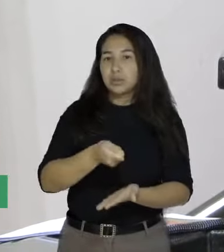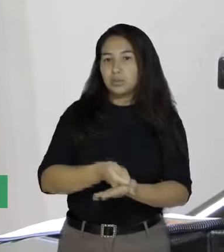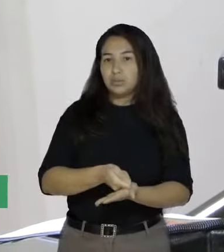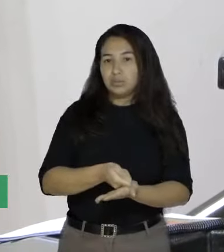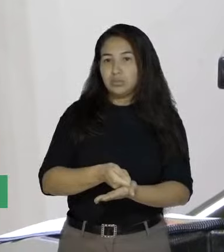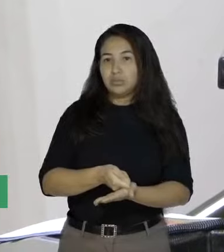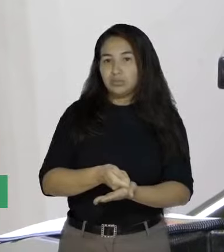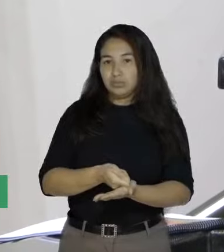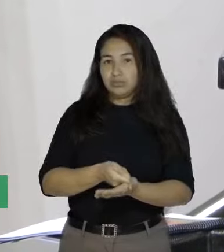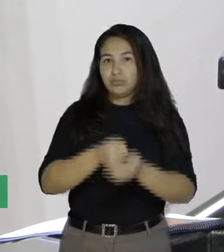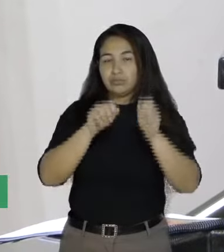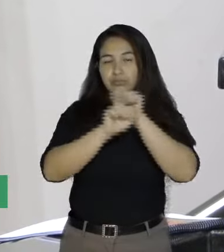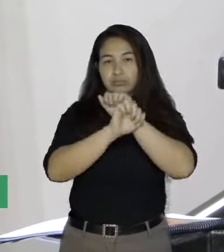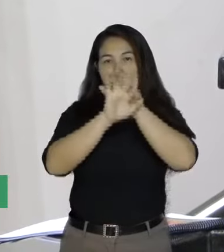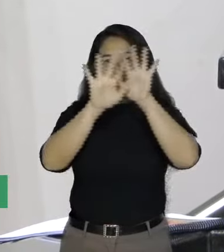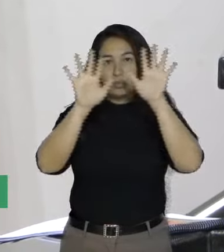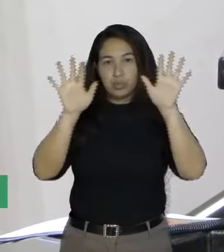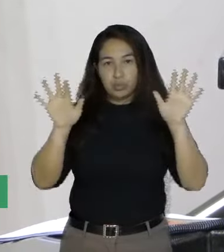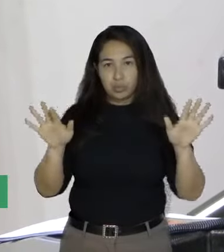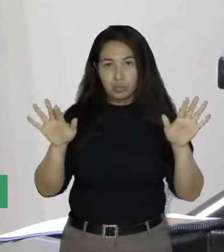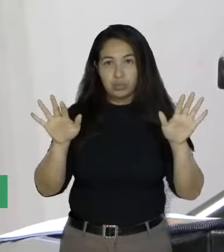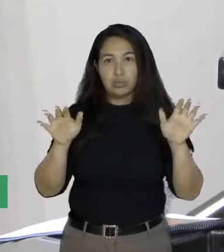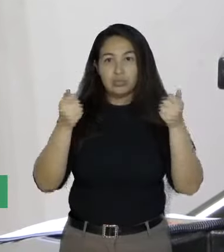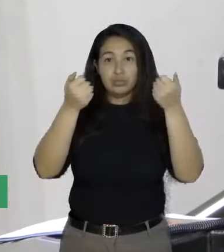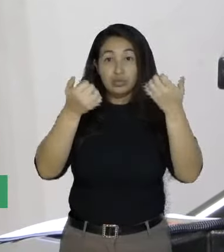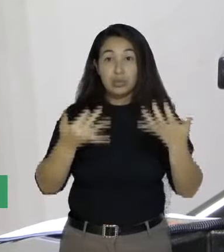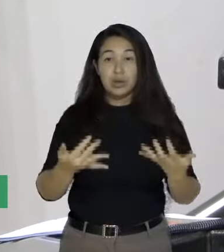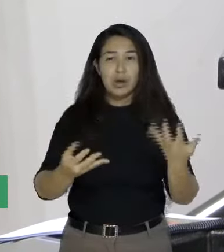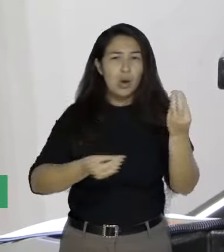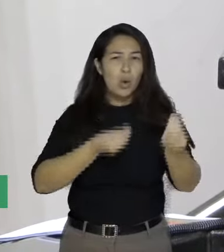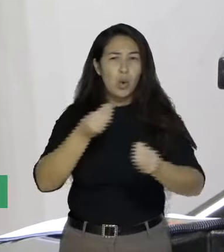de transparência e prestação de contas